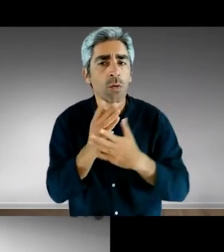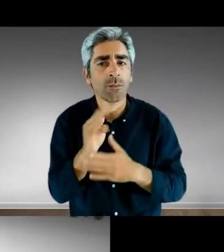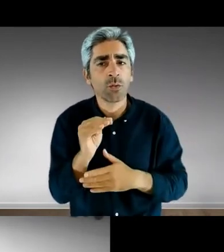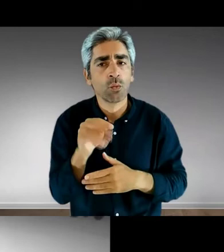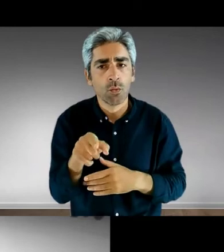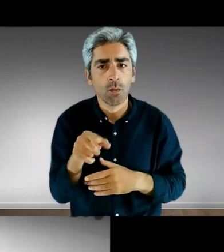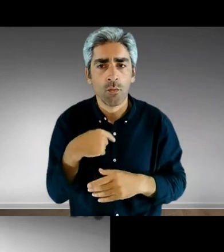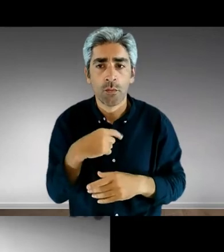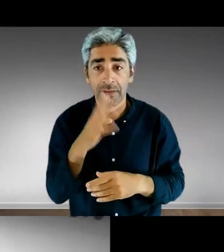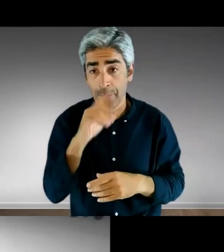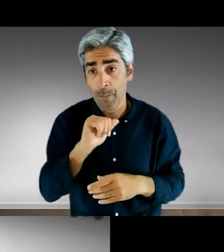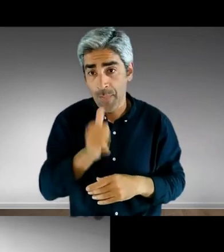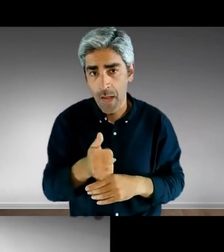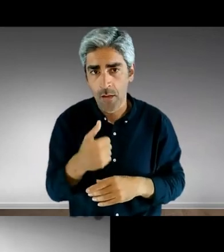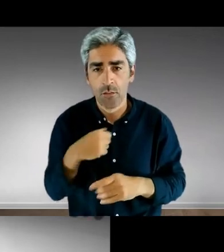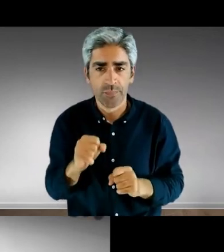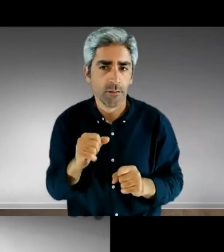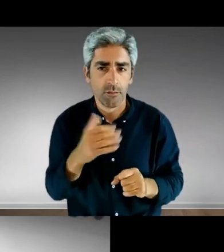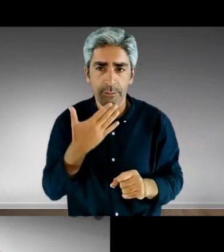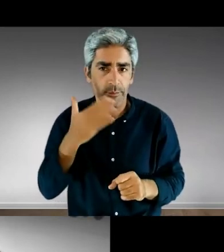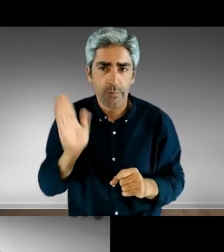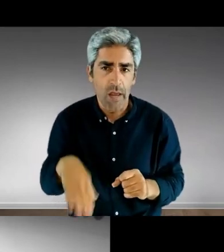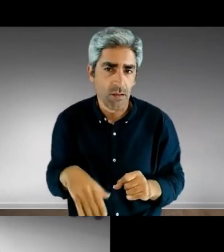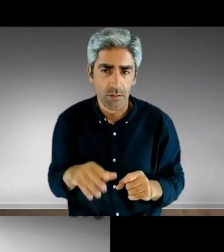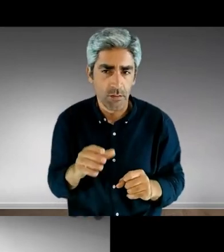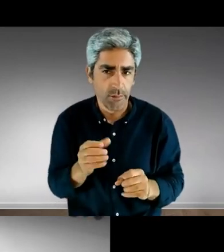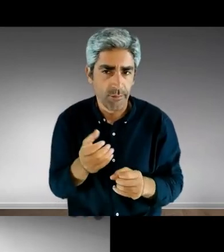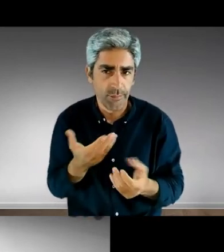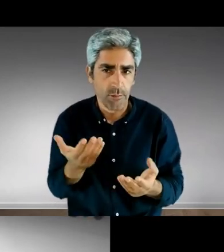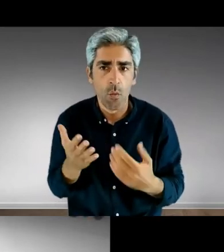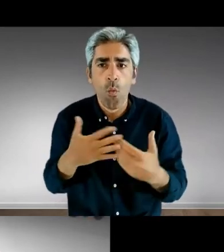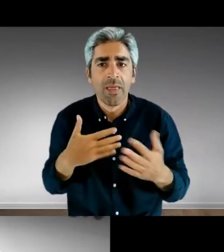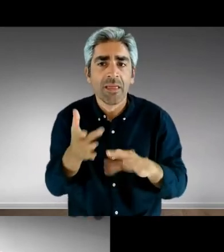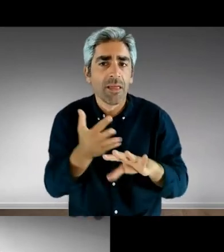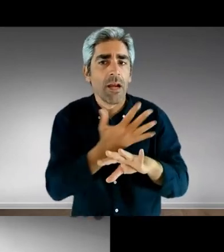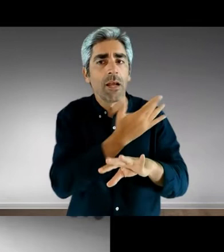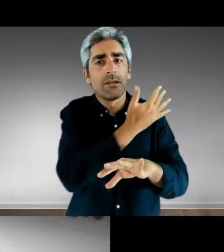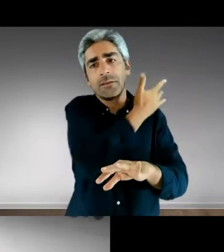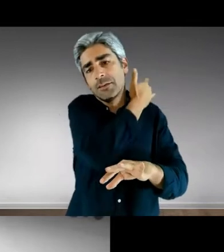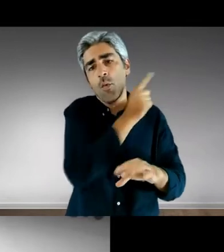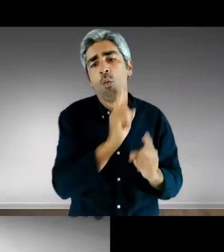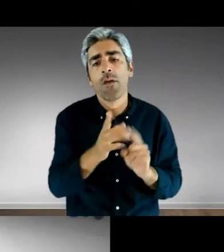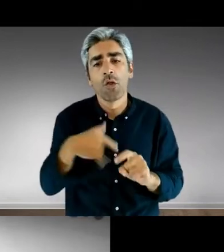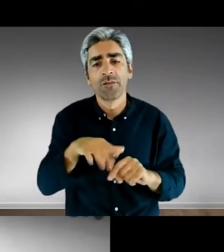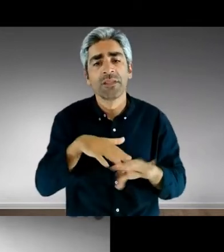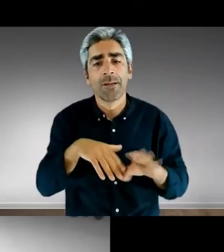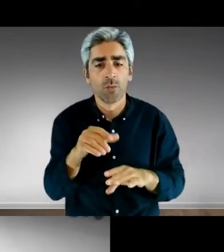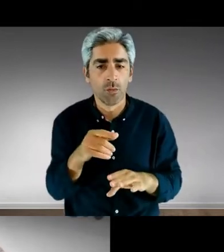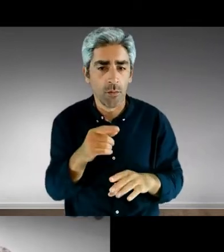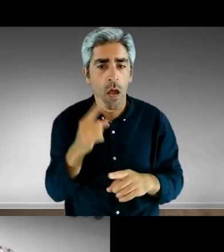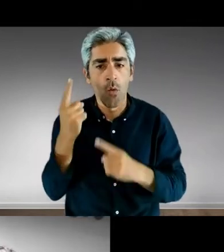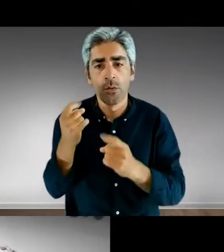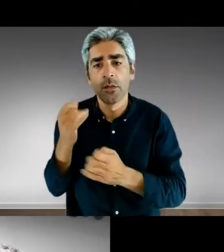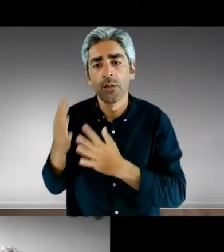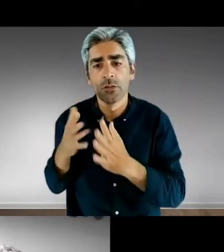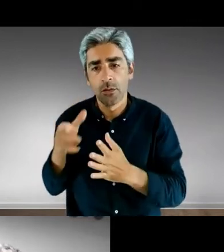passa a ser besta, não é? E aqui não interessa tudo aquilo que fizemos para trás, até porque em algumas indústrias há um